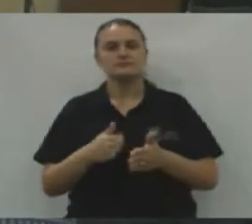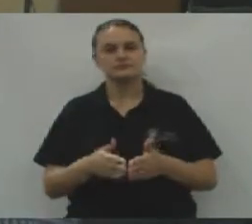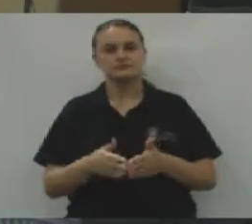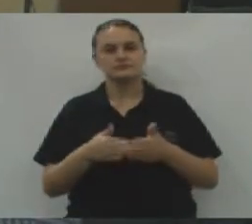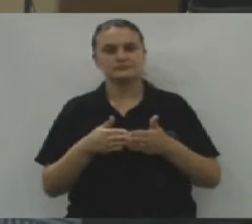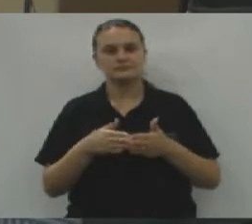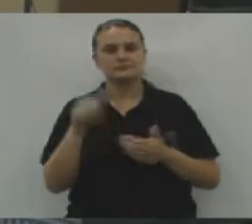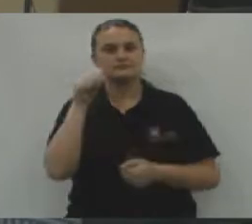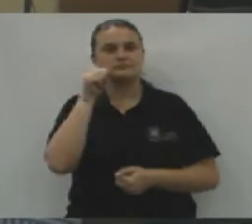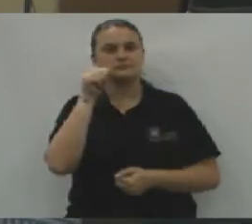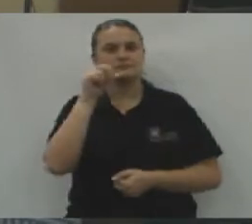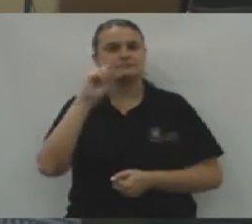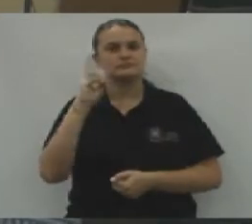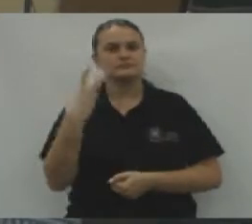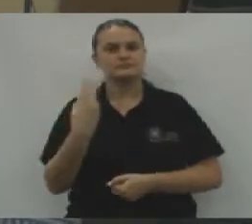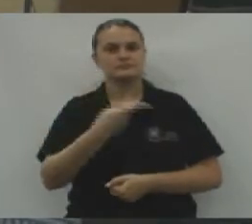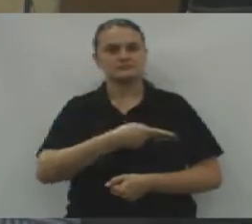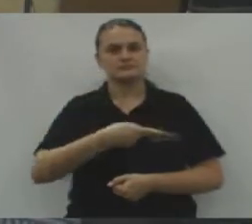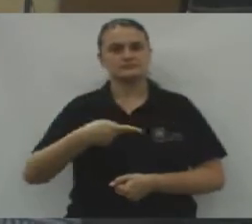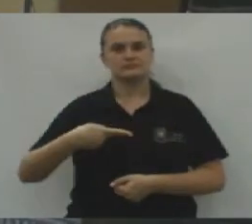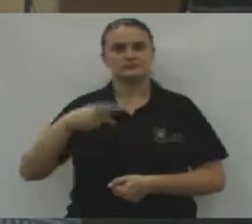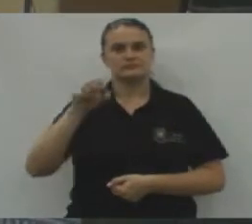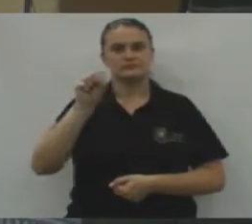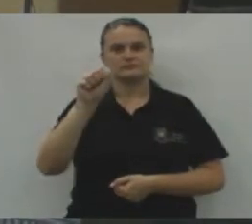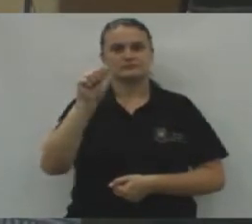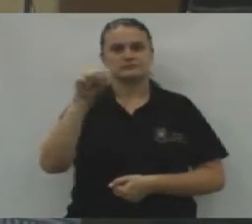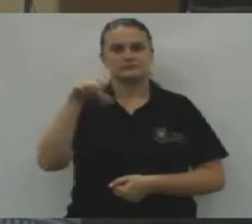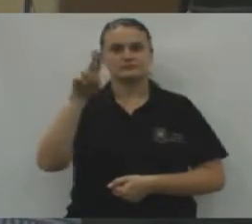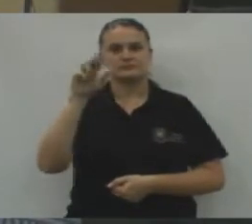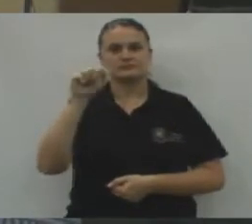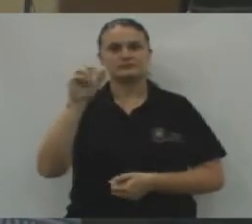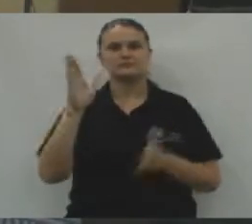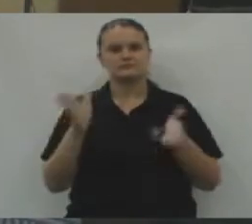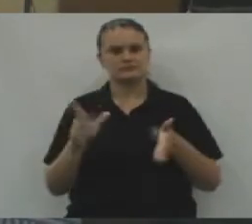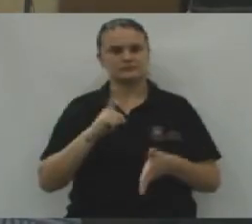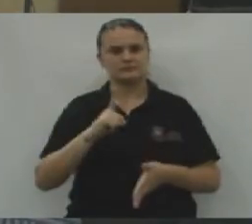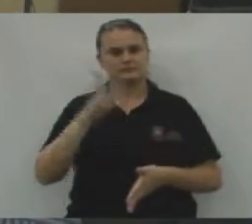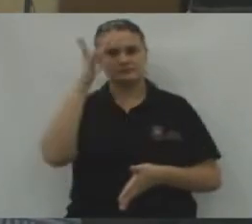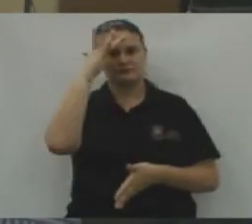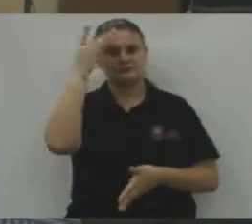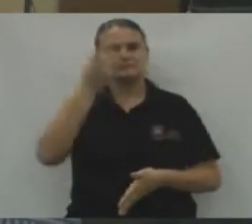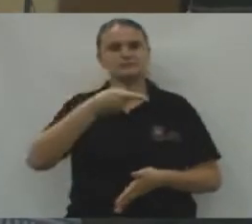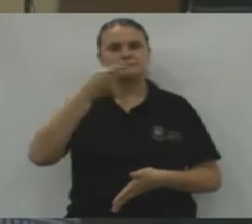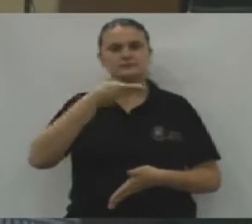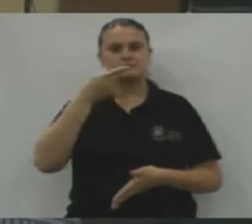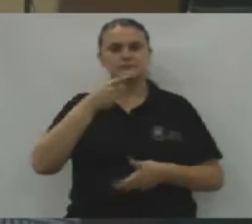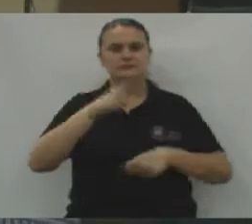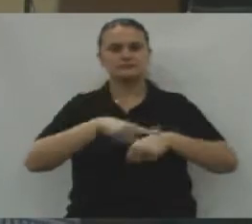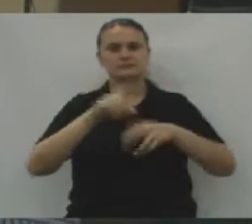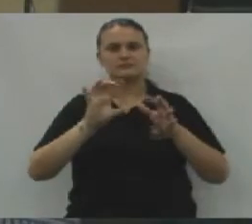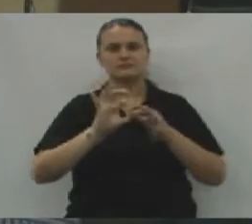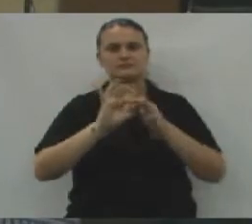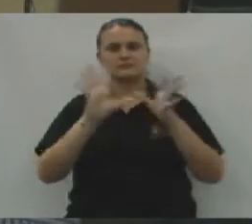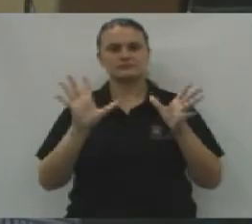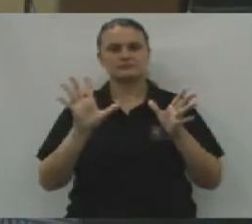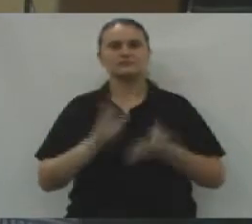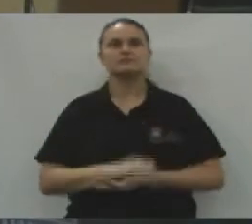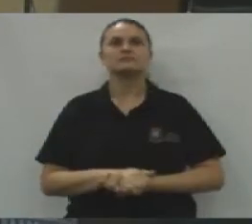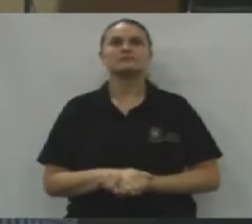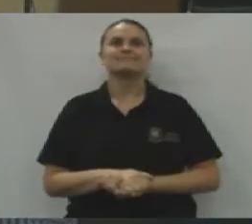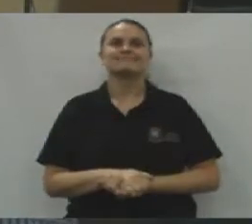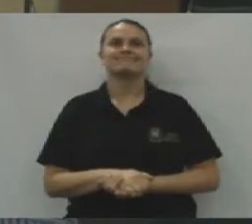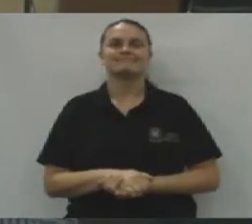Solicito à vereadora pastora Sandra para que informe se há algum dos edis inscritos para o uso da palavra no horário do